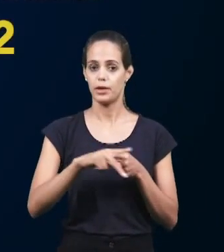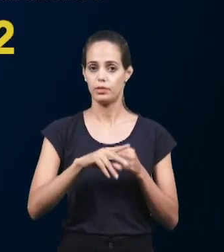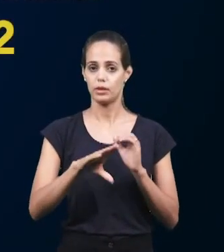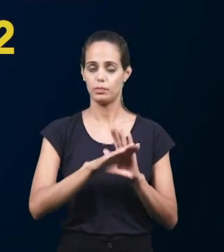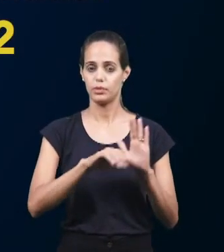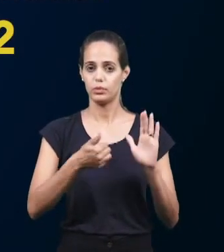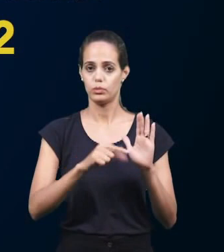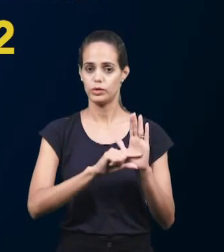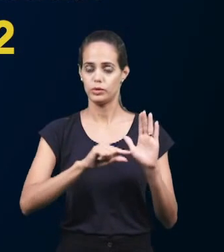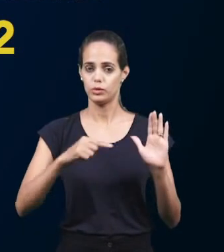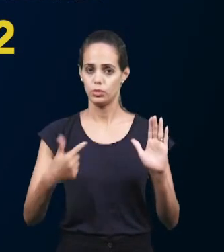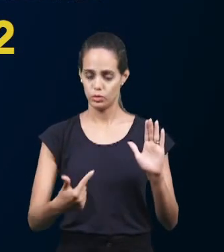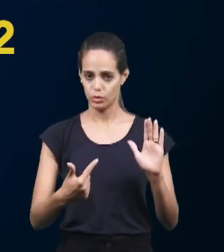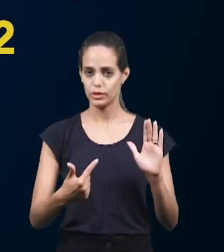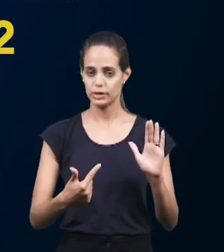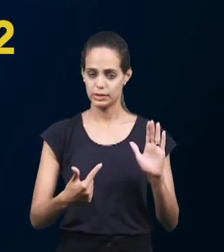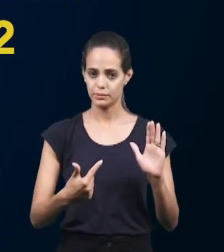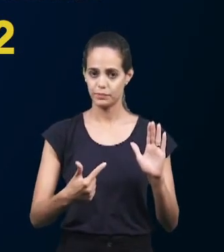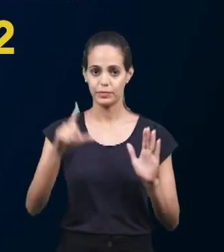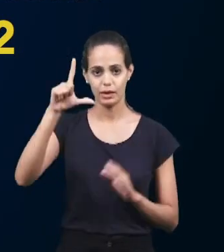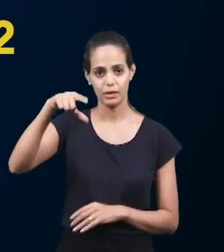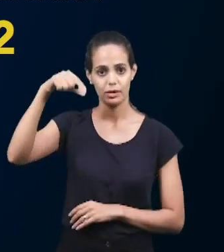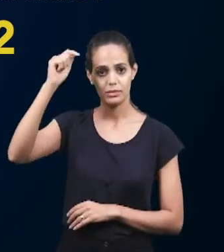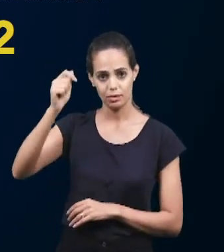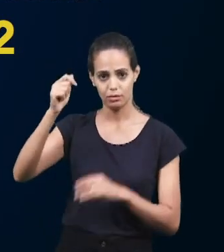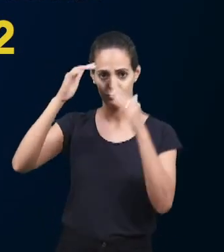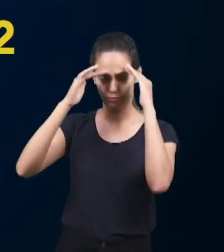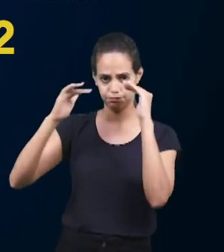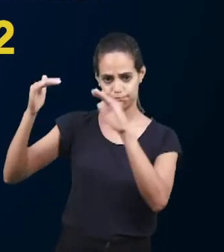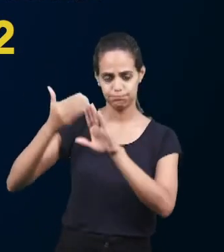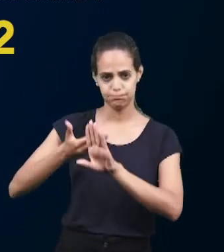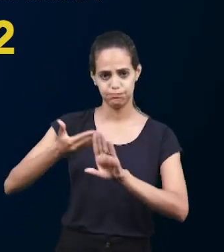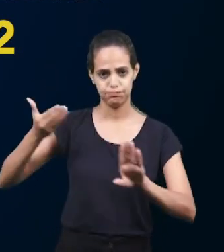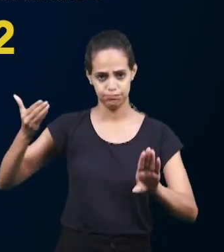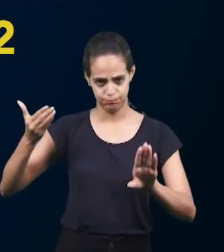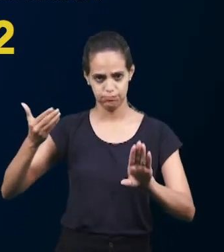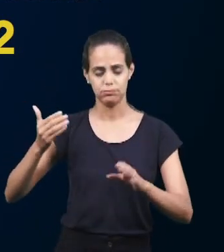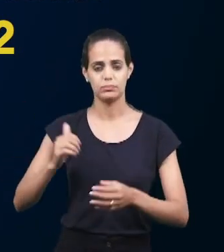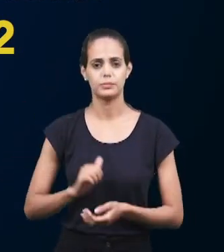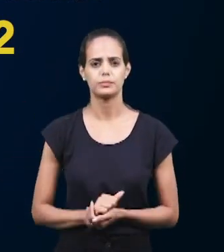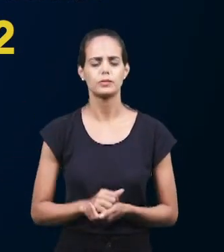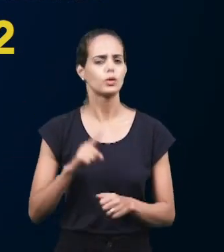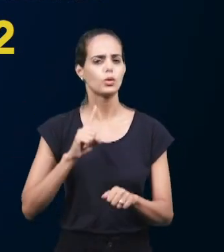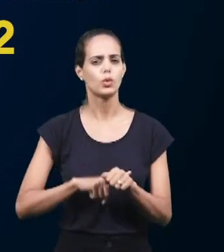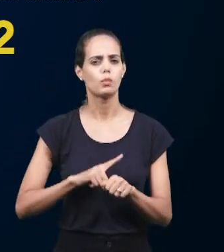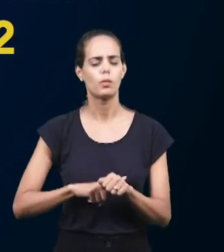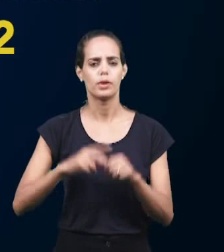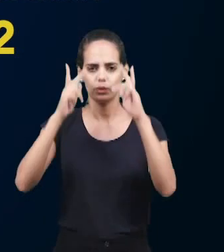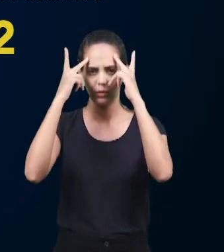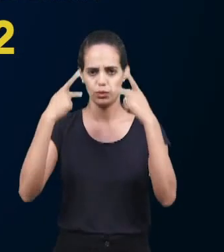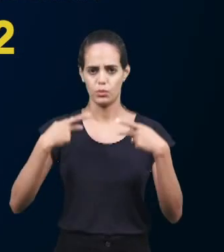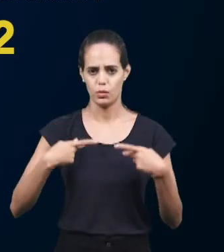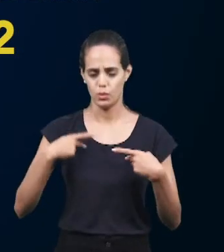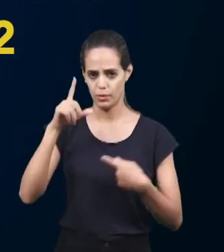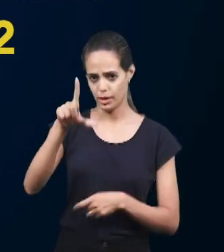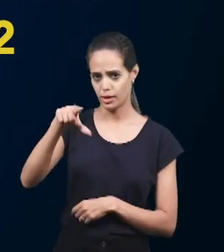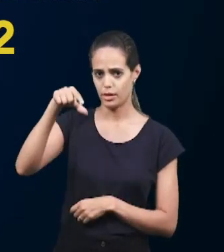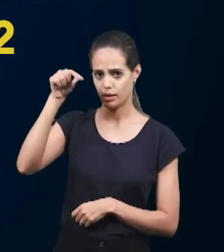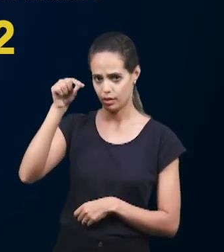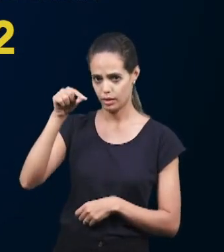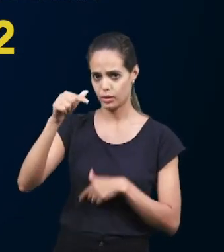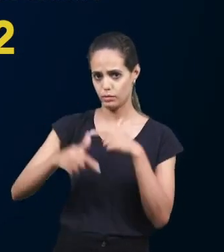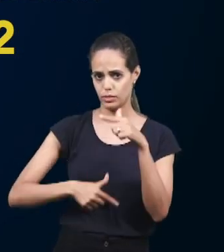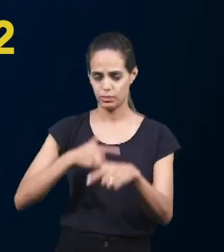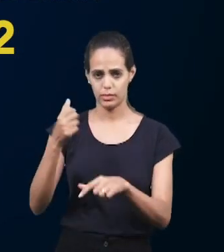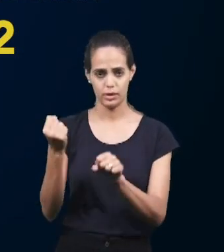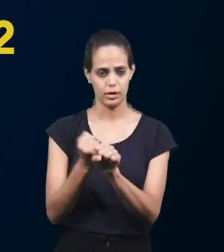a eleição, a santificação, a obediência e a aspersão do sangue de Jesus. Quando o homem é eleito para realizar a obra, ele precisa estar